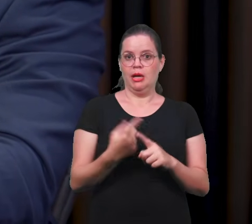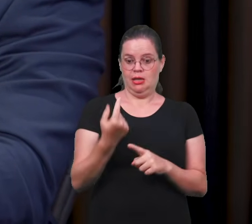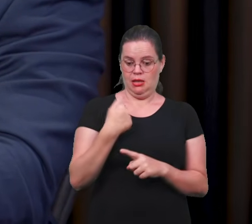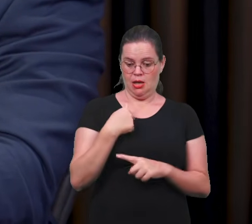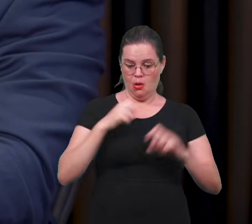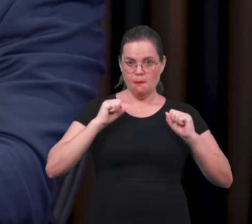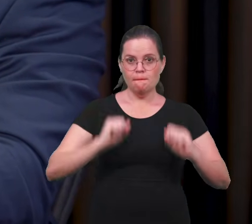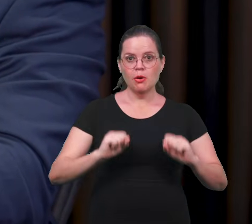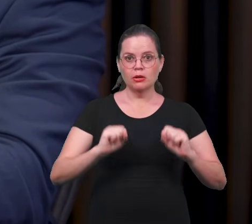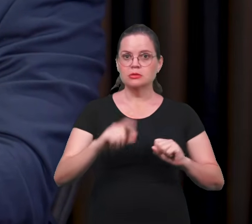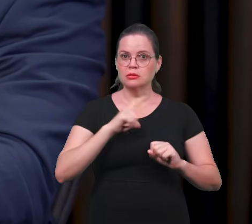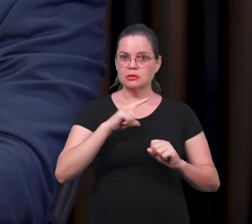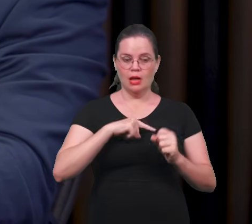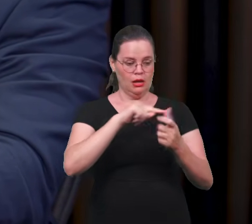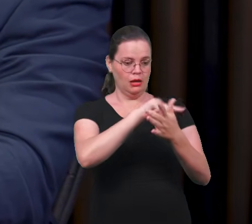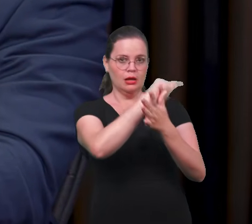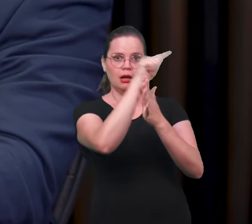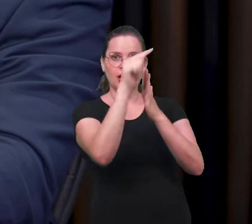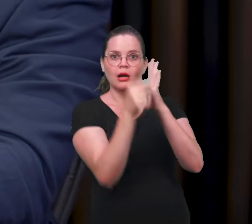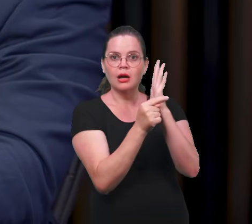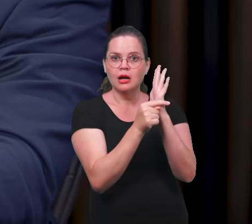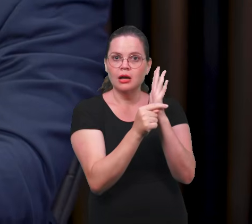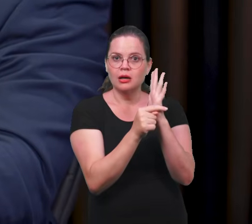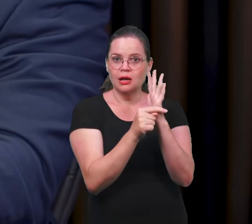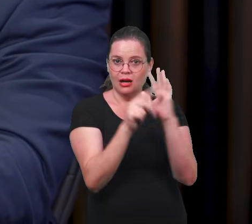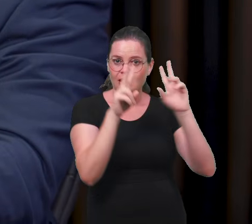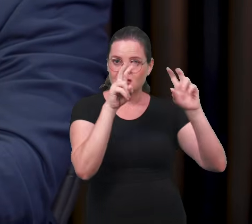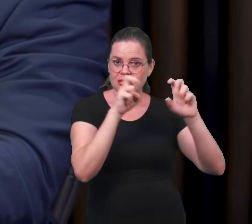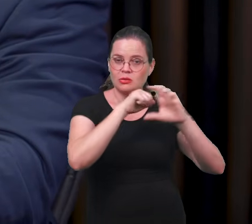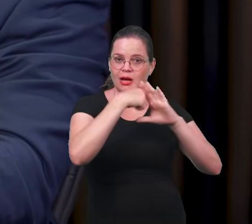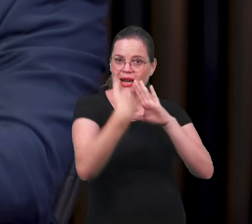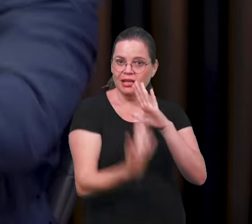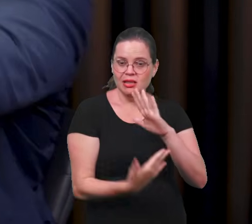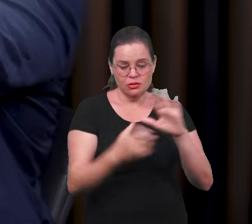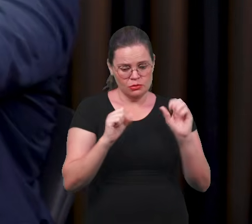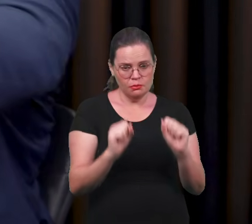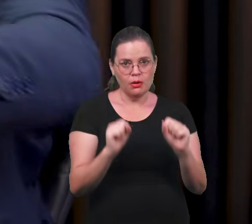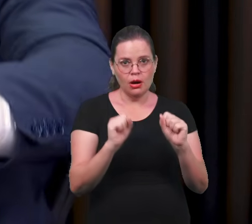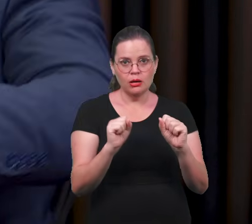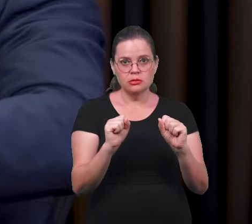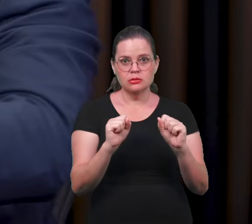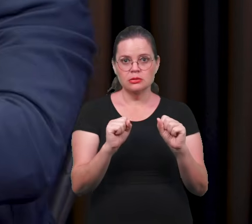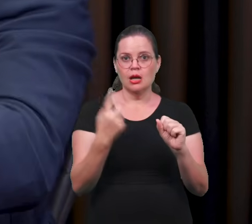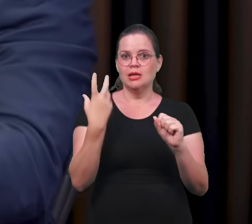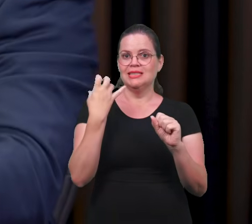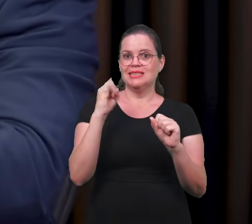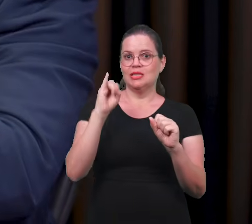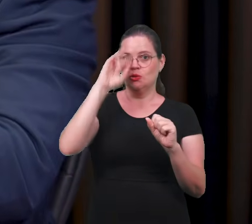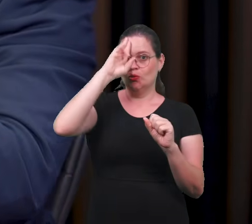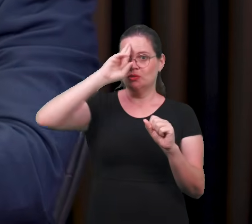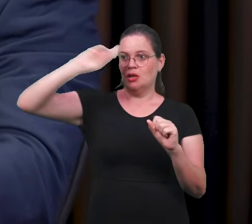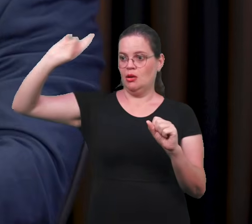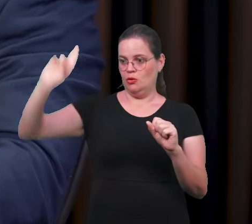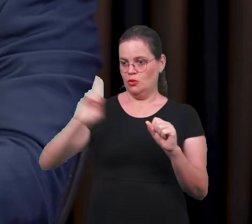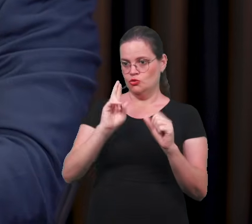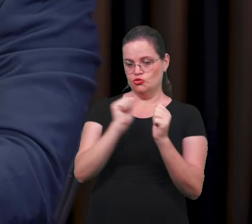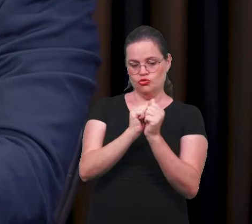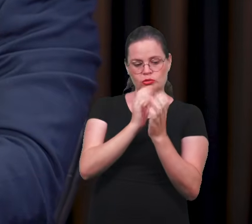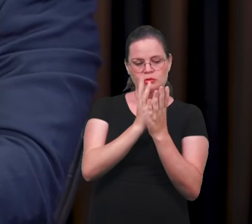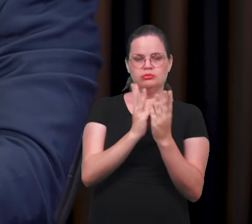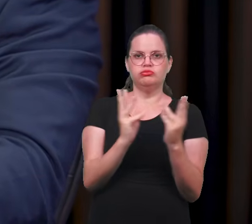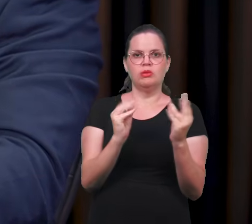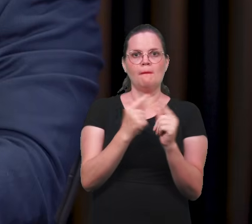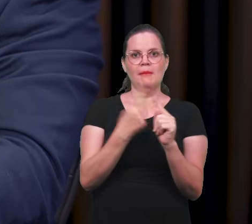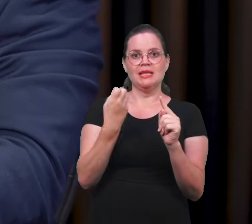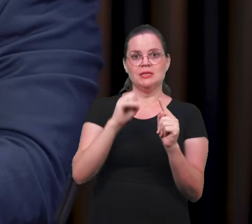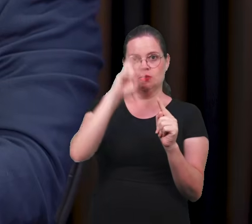condição primária, sem o Senhor presente na minha vida, é só isso aqui. Tirou o Senhor, o que sobra? É o que o Evangelho de